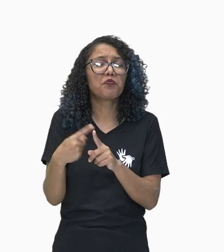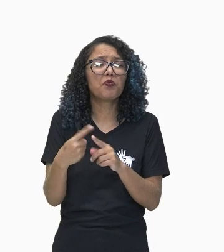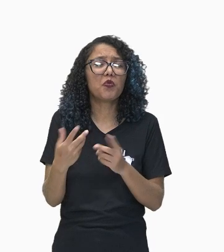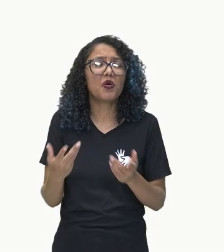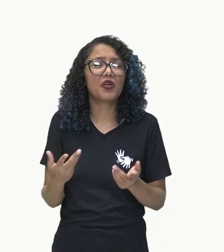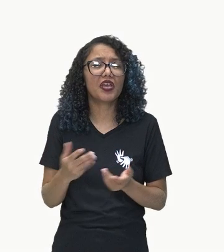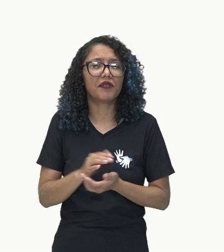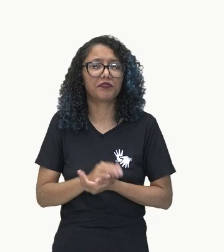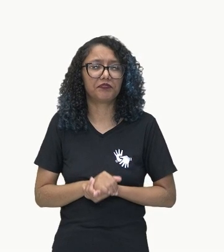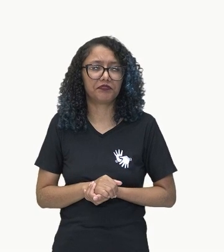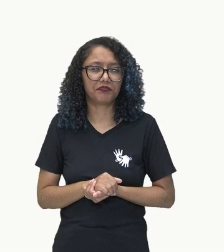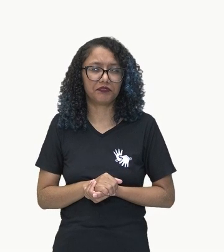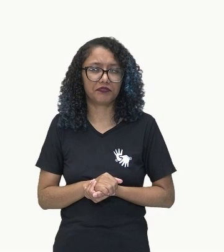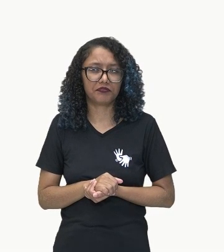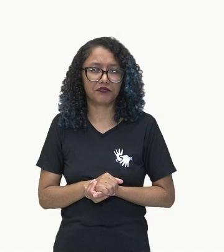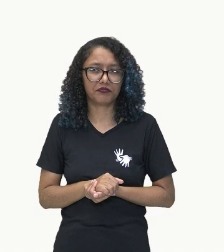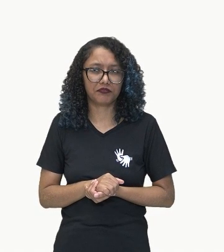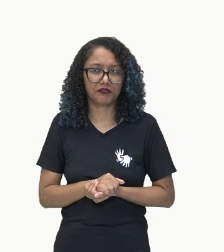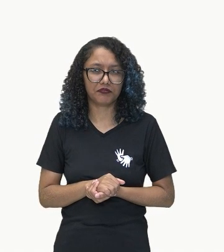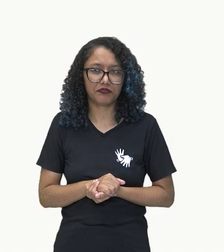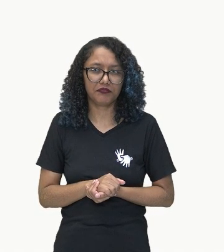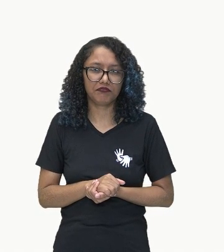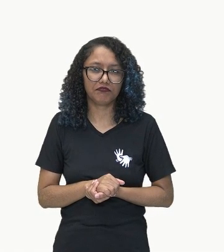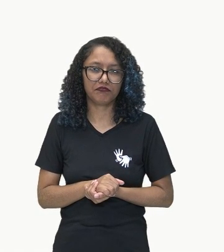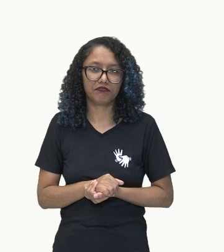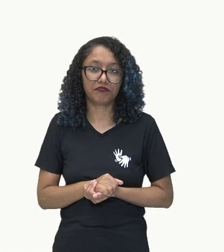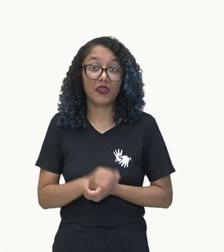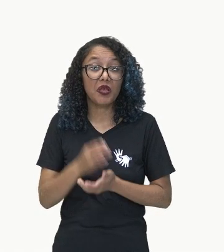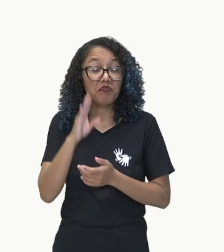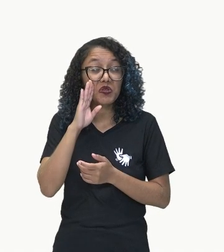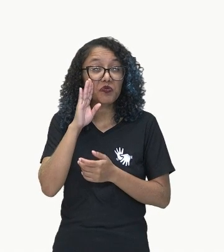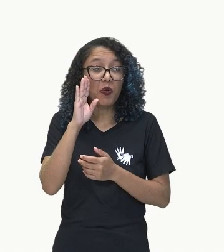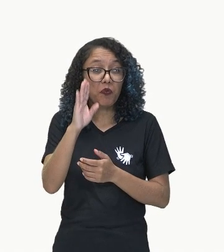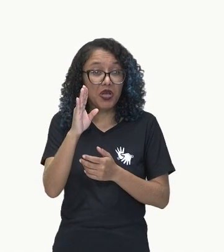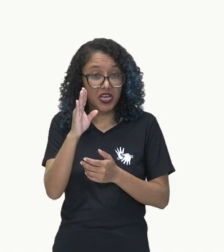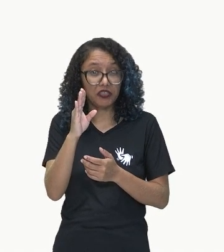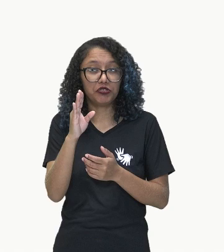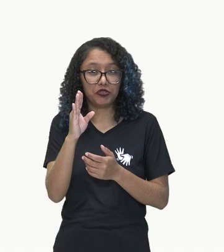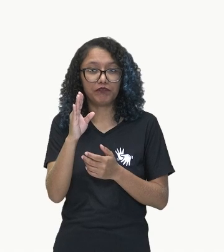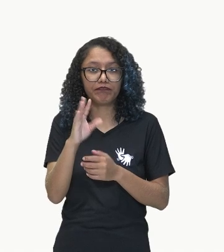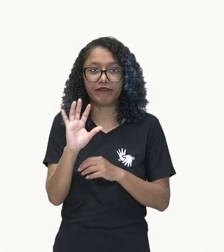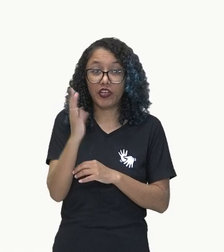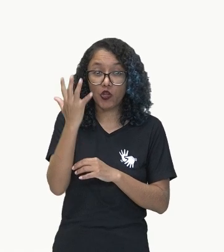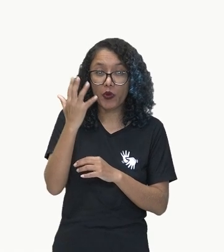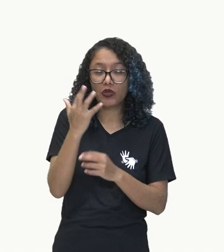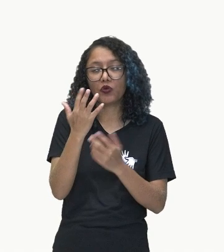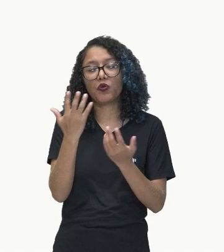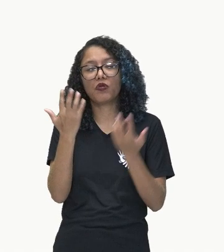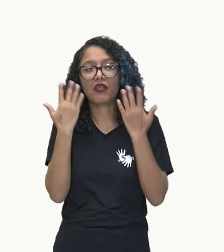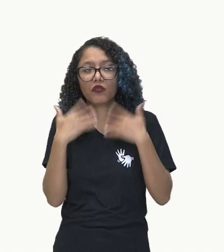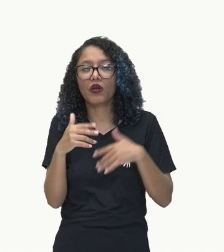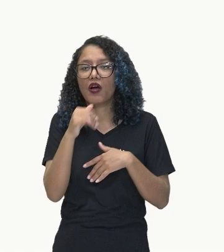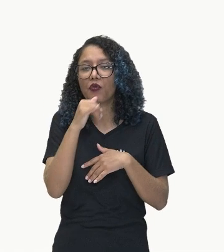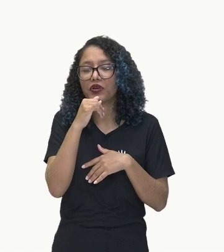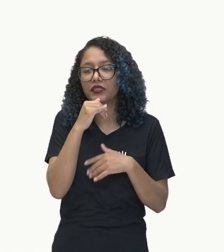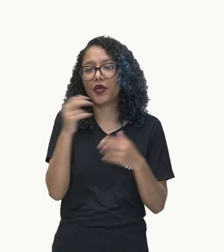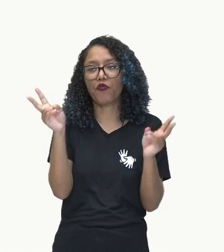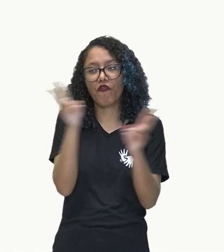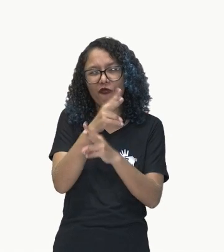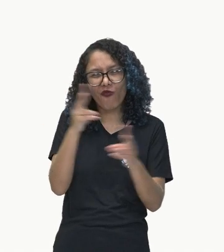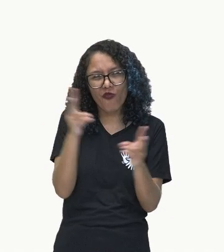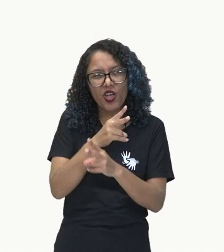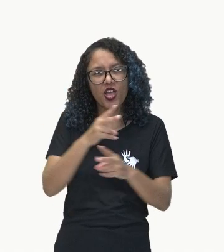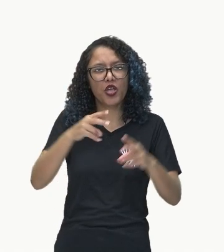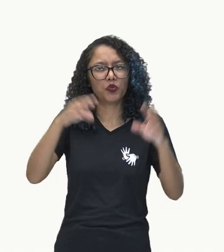esse desgaste, ele vai ocorrer por agentes erosivos, como o vento, chuva, a